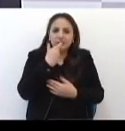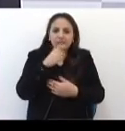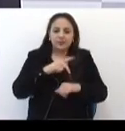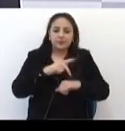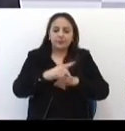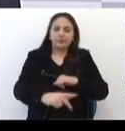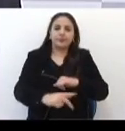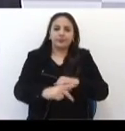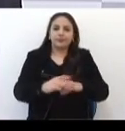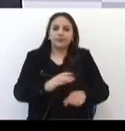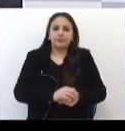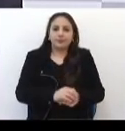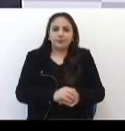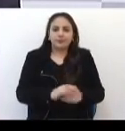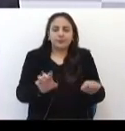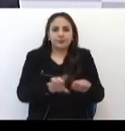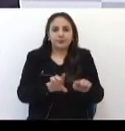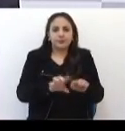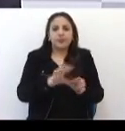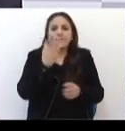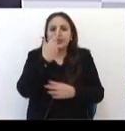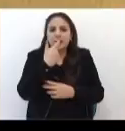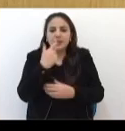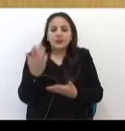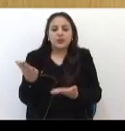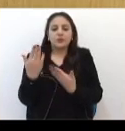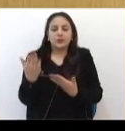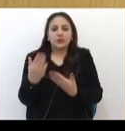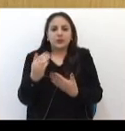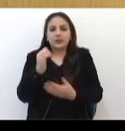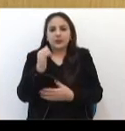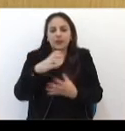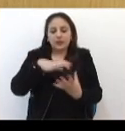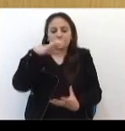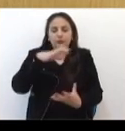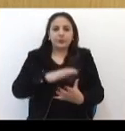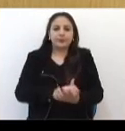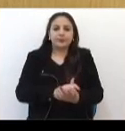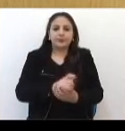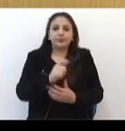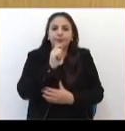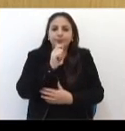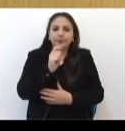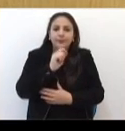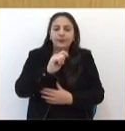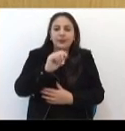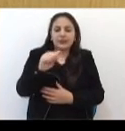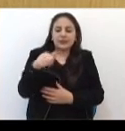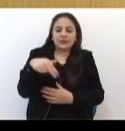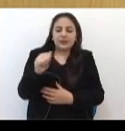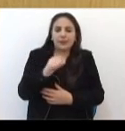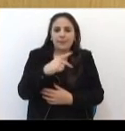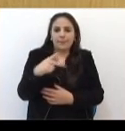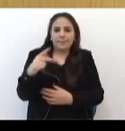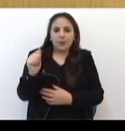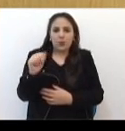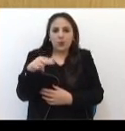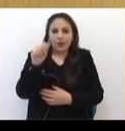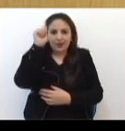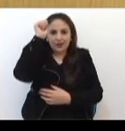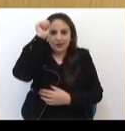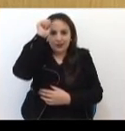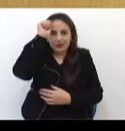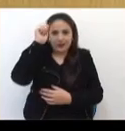Passo Fundo, crianças, adolescentes e adultos. E a jornalista Ana Paula Koenemann traz as últimas informações